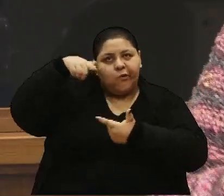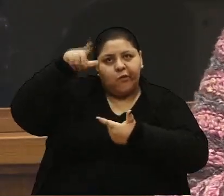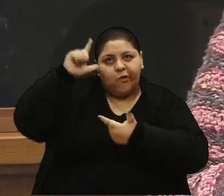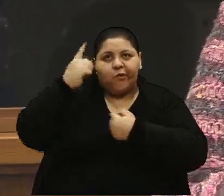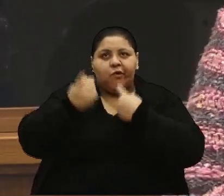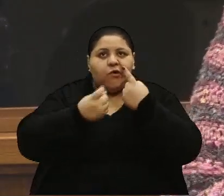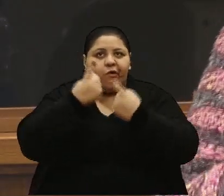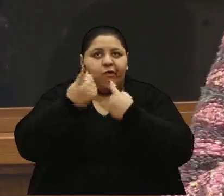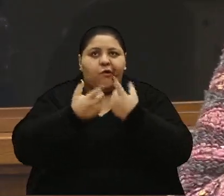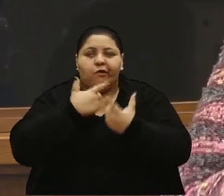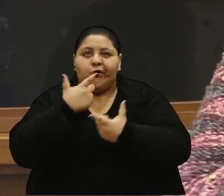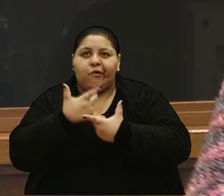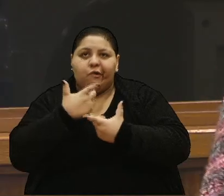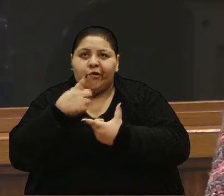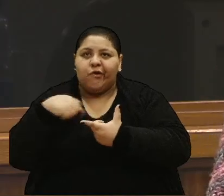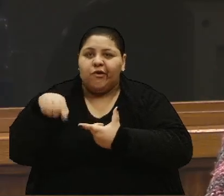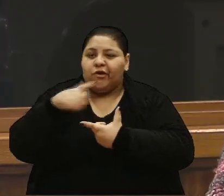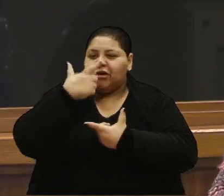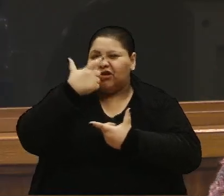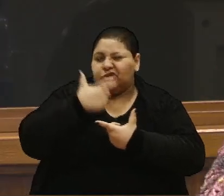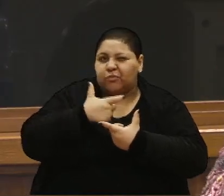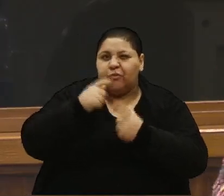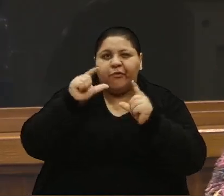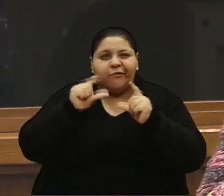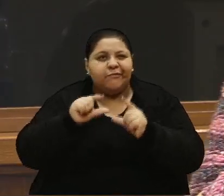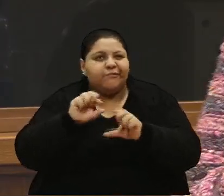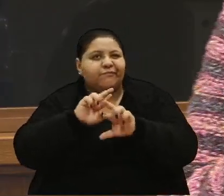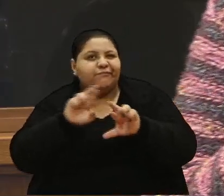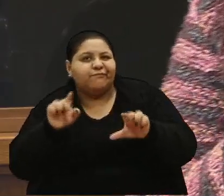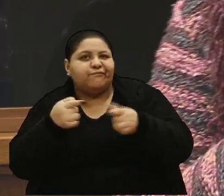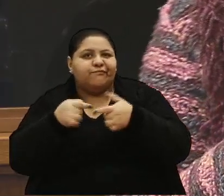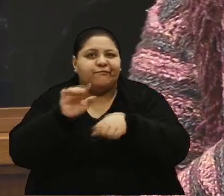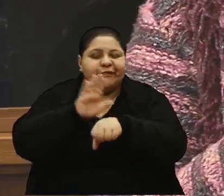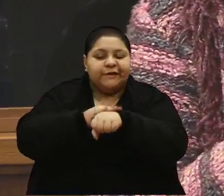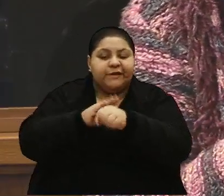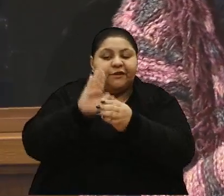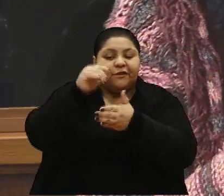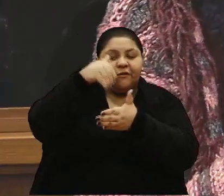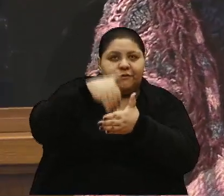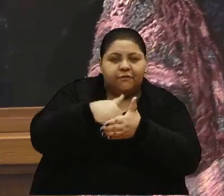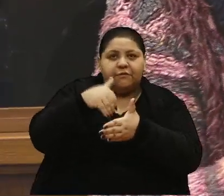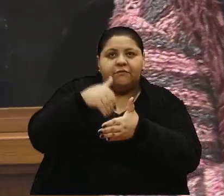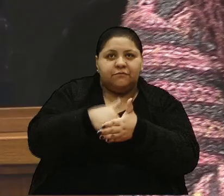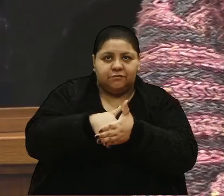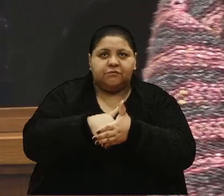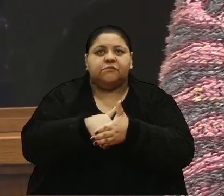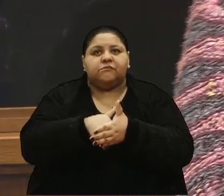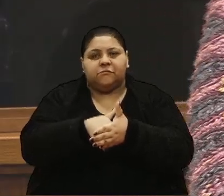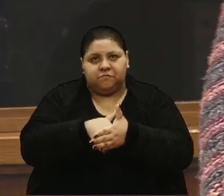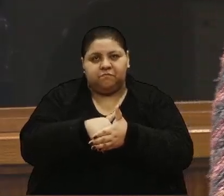algumas falas, a gente achou um pouquinho contraditória, mas na hora da votação foi